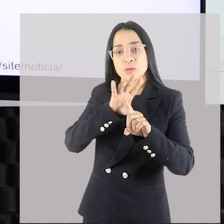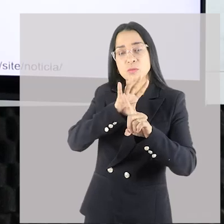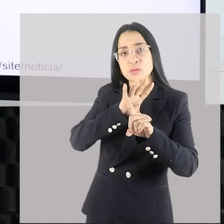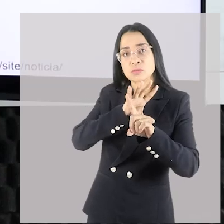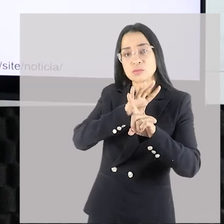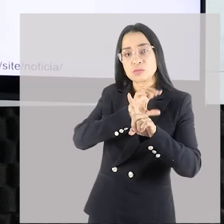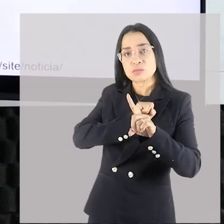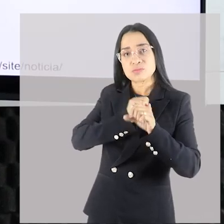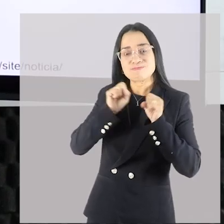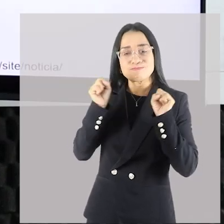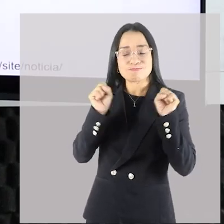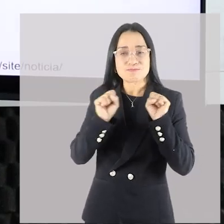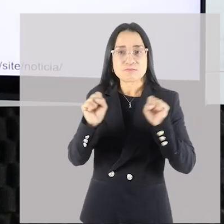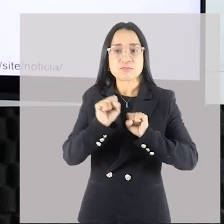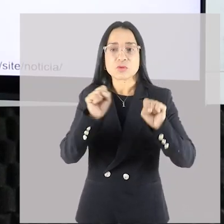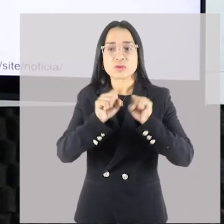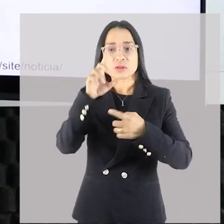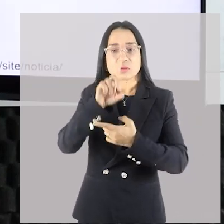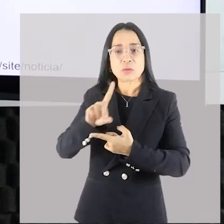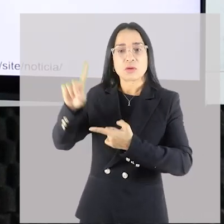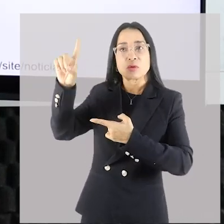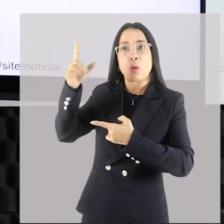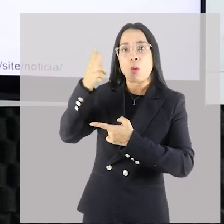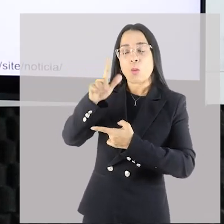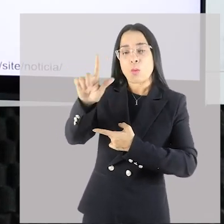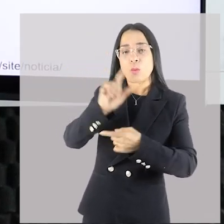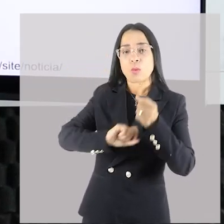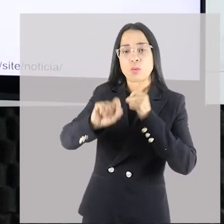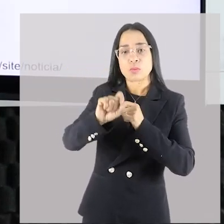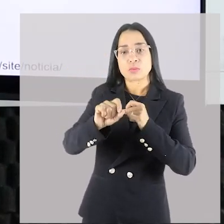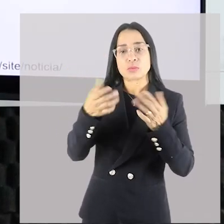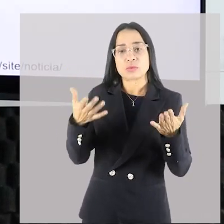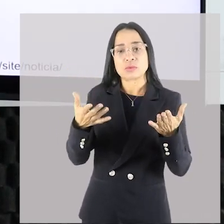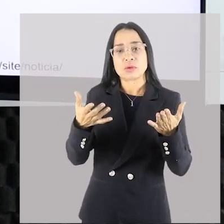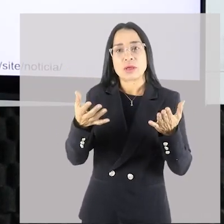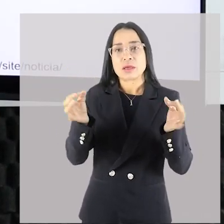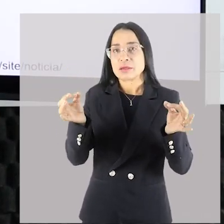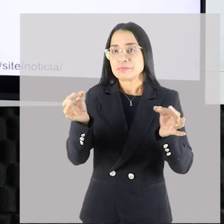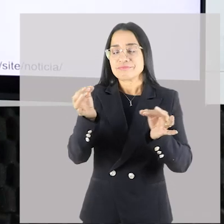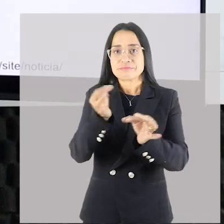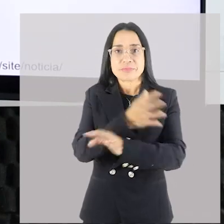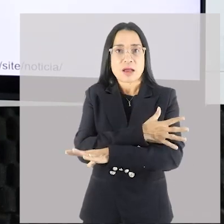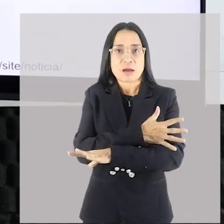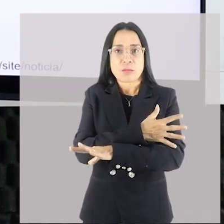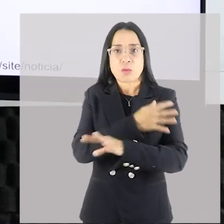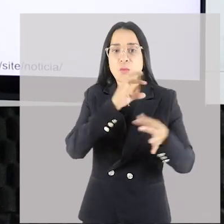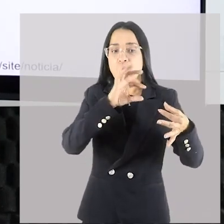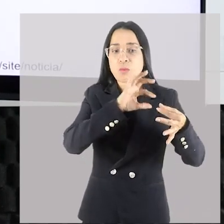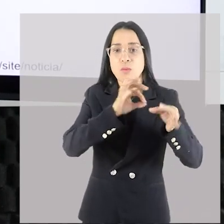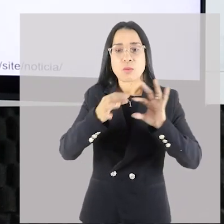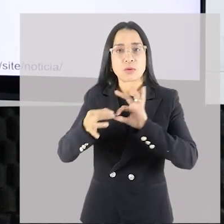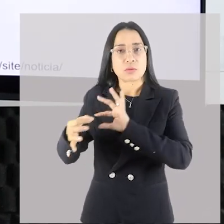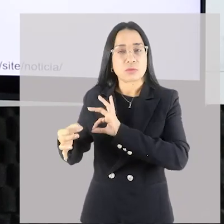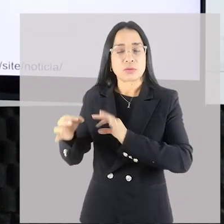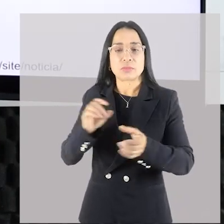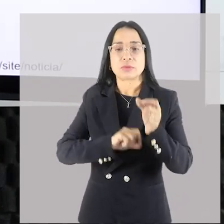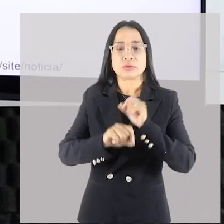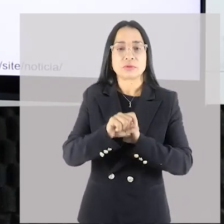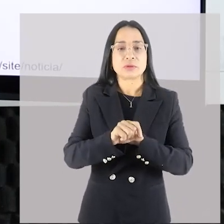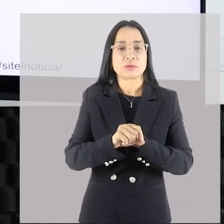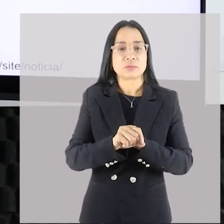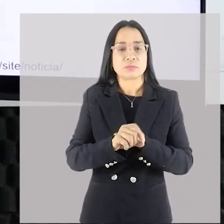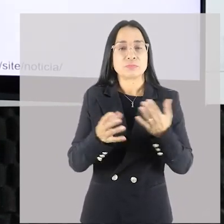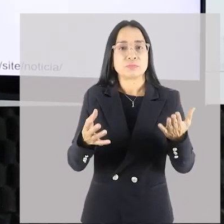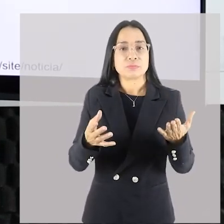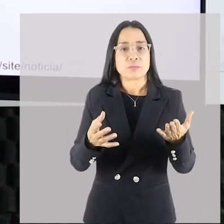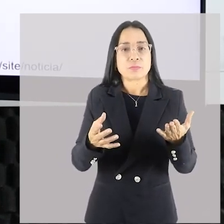depois de Cristo, Constantino, ele criou o Édipo de Milão, que dizia que as